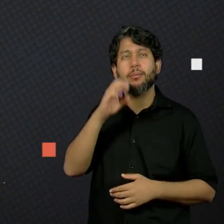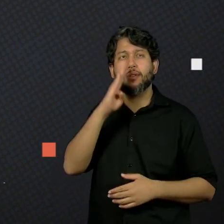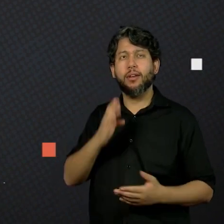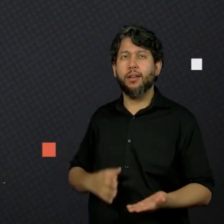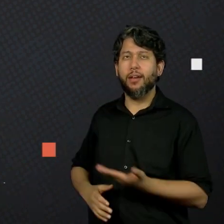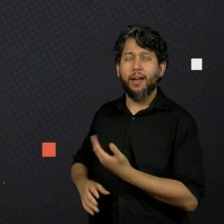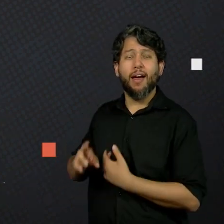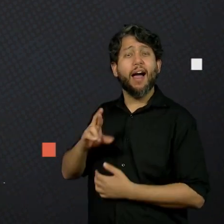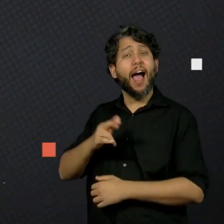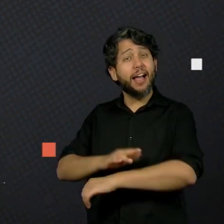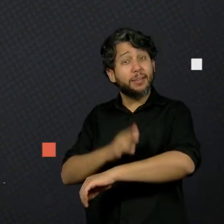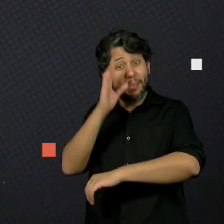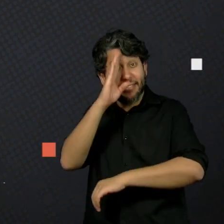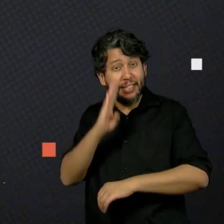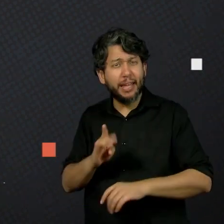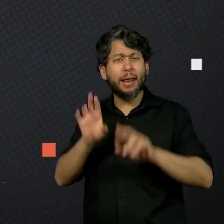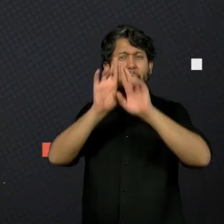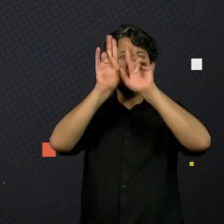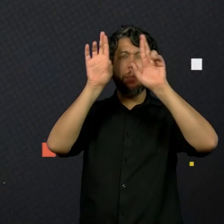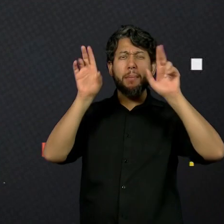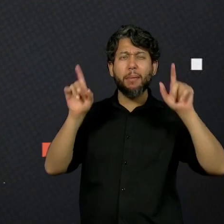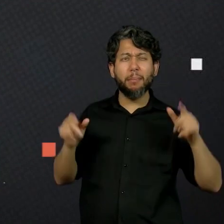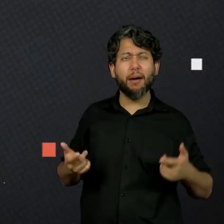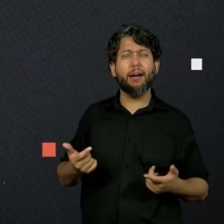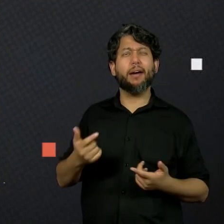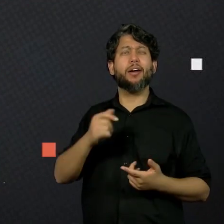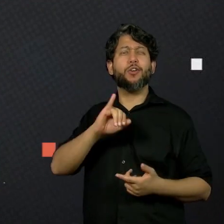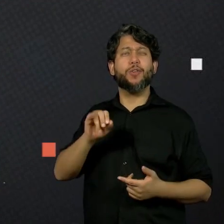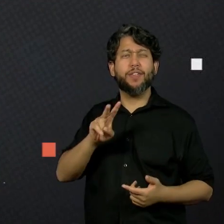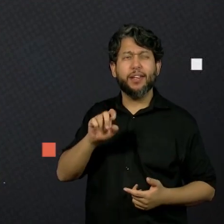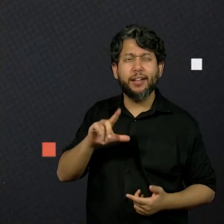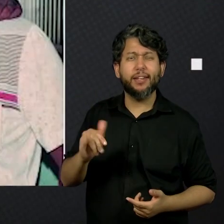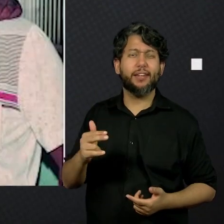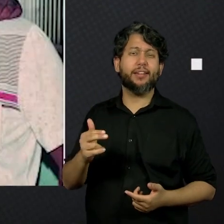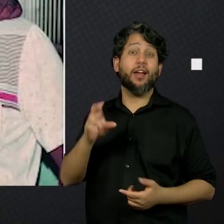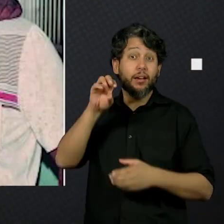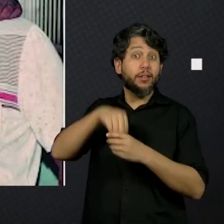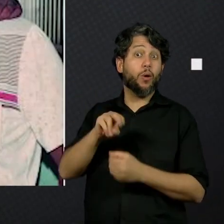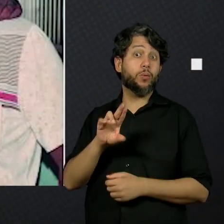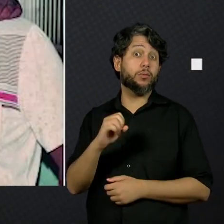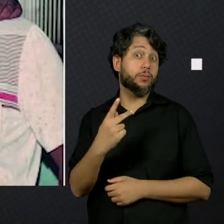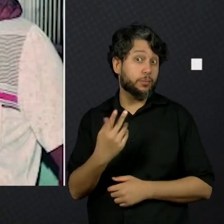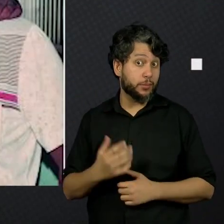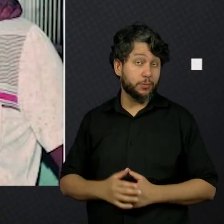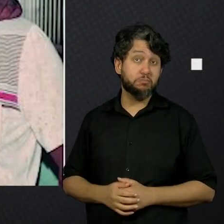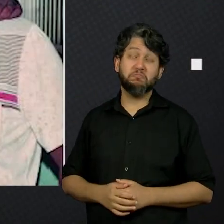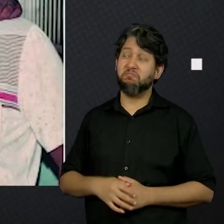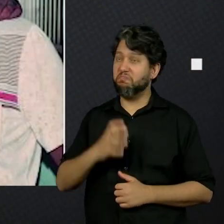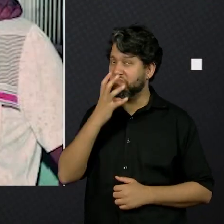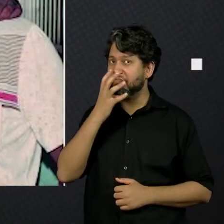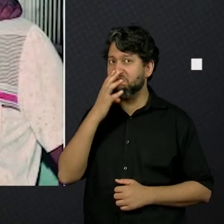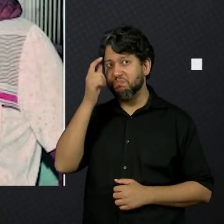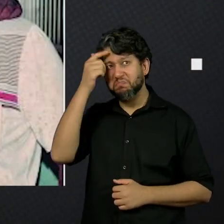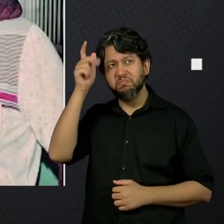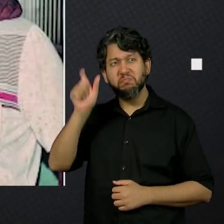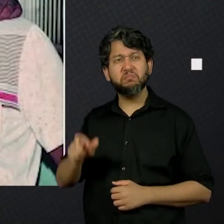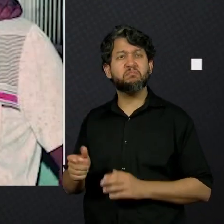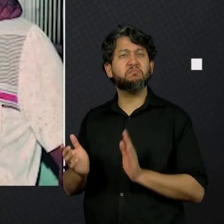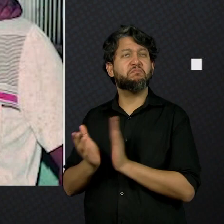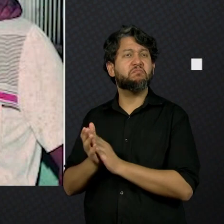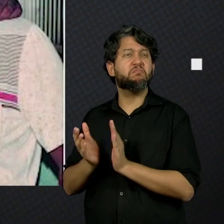Pedrinho da Flor, Mauro Diniz, Alain Machado, Juvelina, e lá na USP, enfim, o cara ficou meu